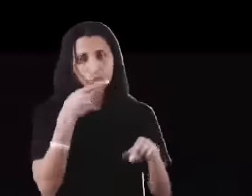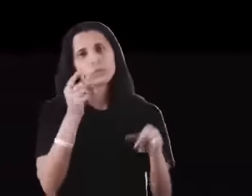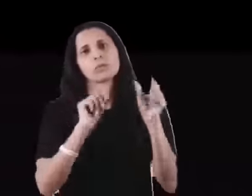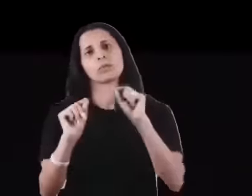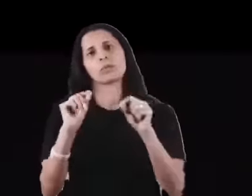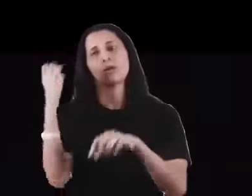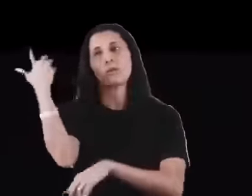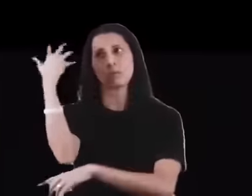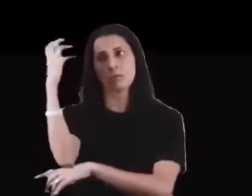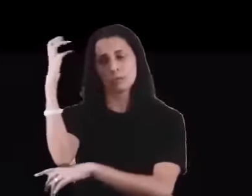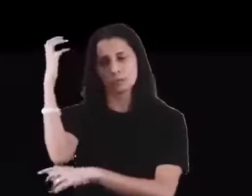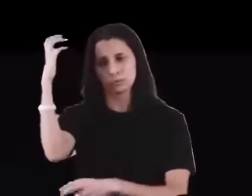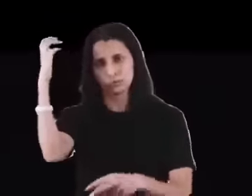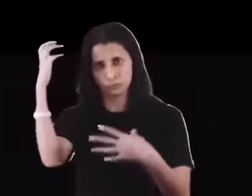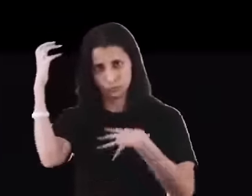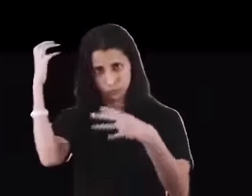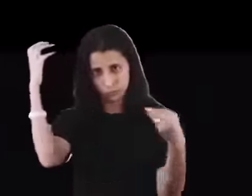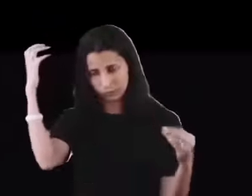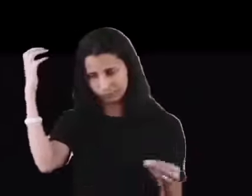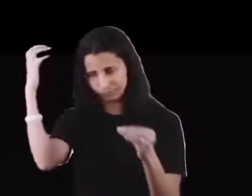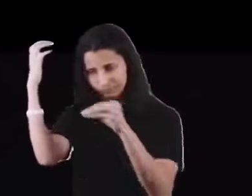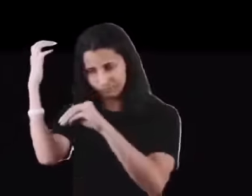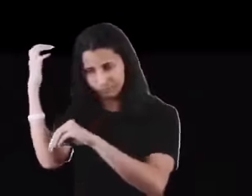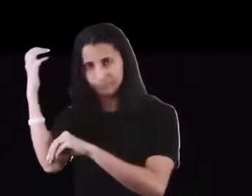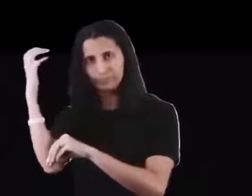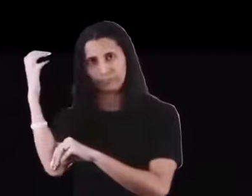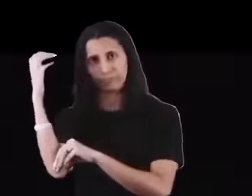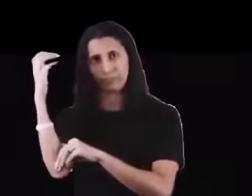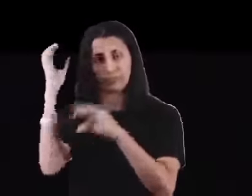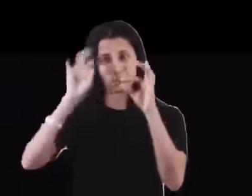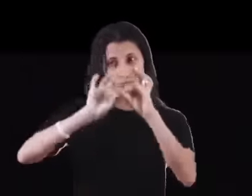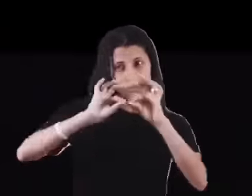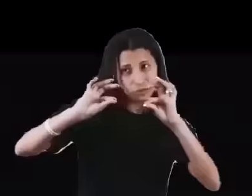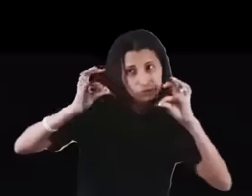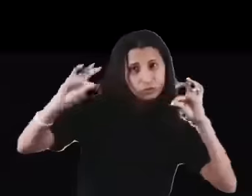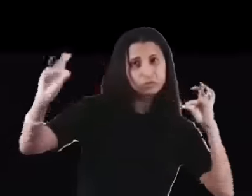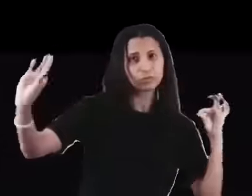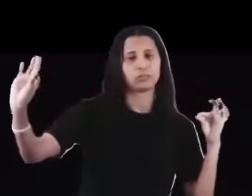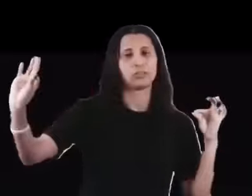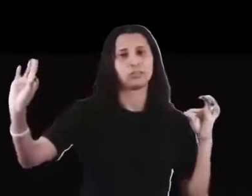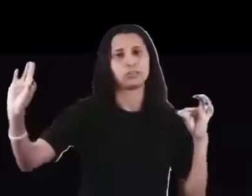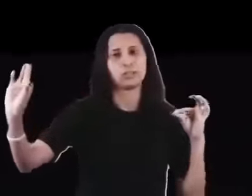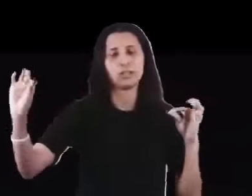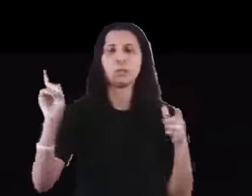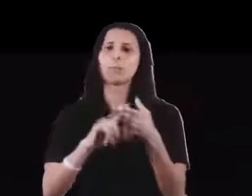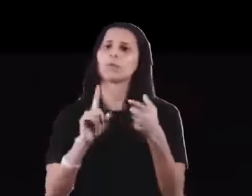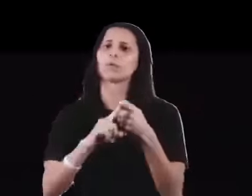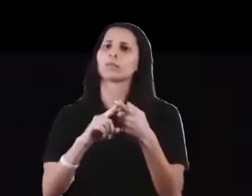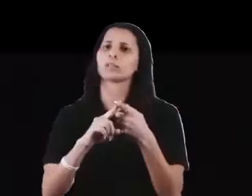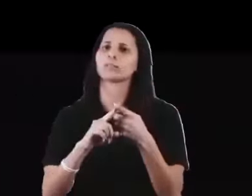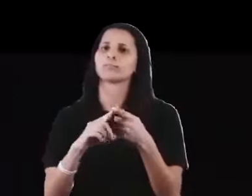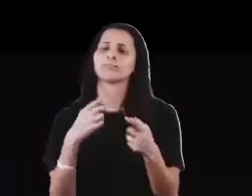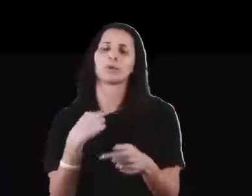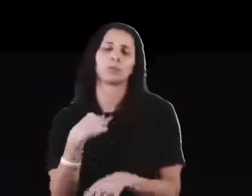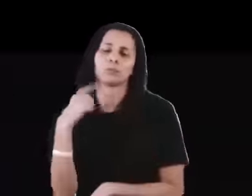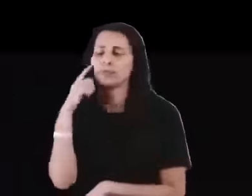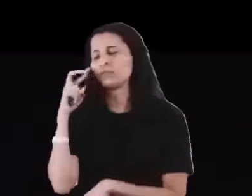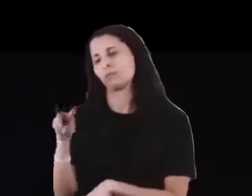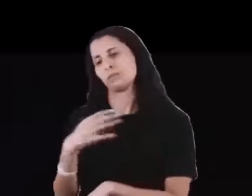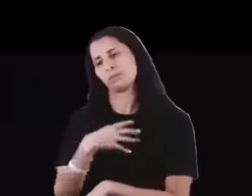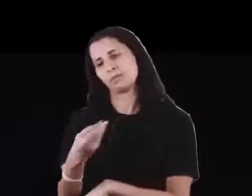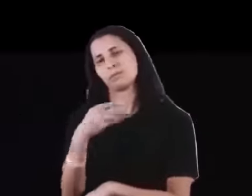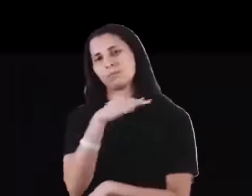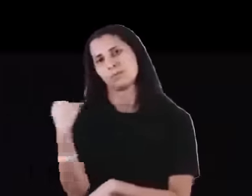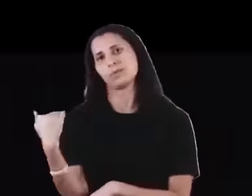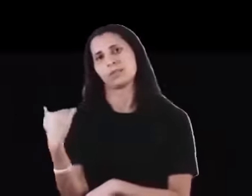se distanciou um tiro de arco e flecha que era uma distância longa para não ver o menino morrendo Minha gente eu não sei você mas